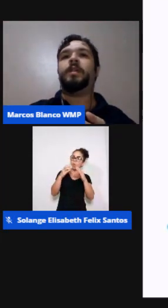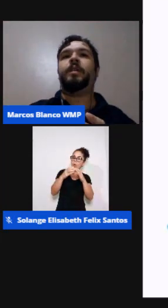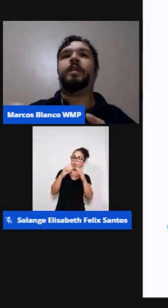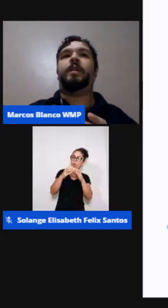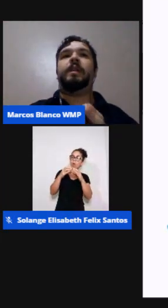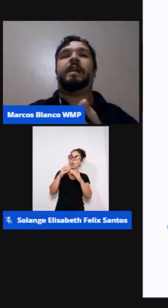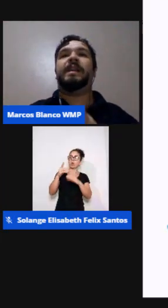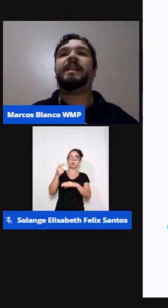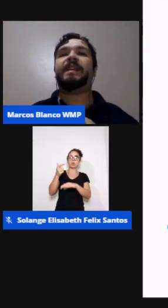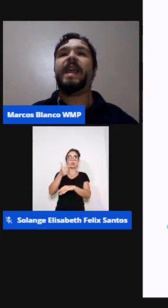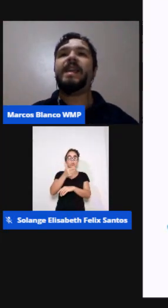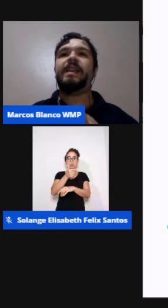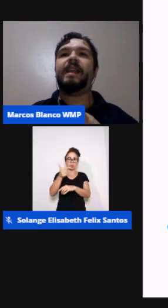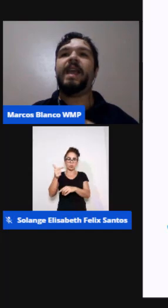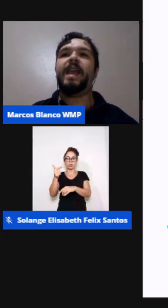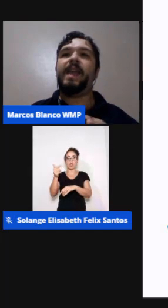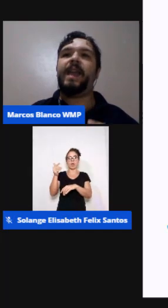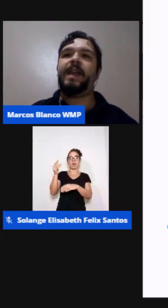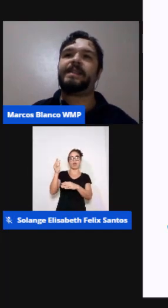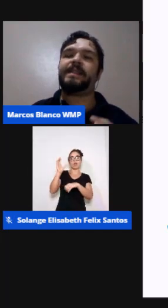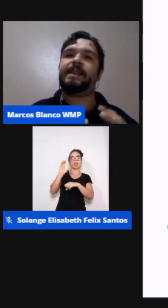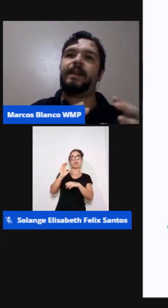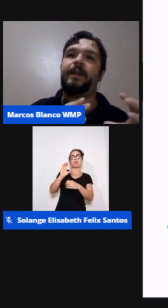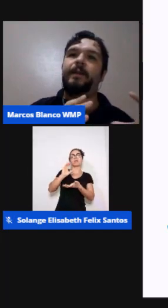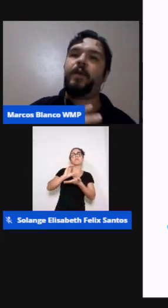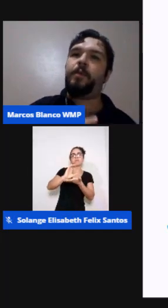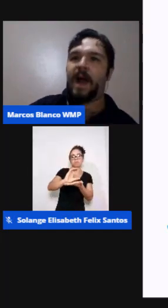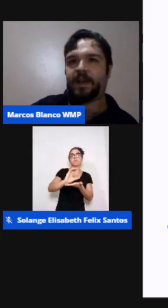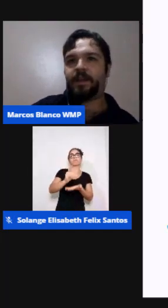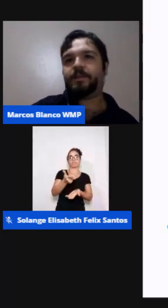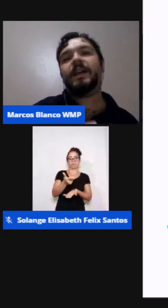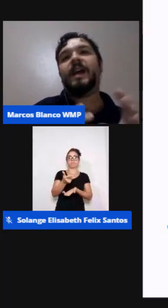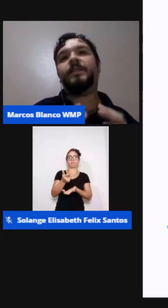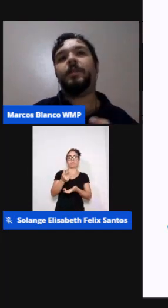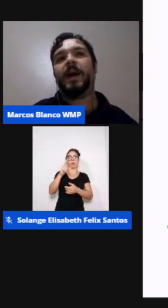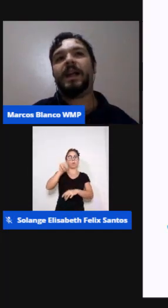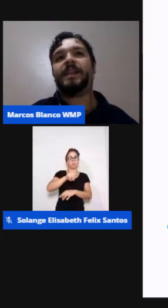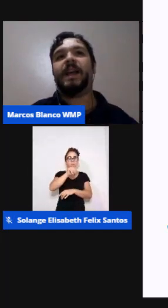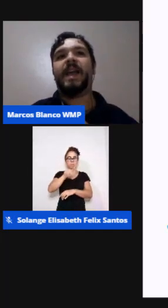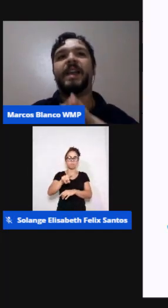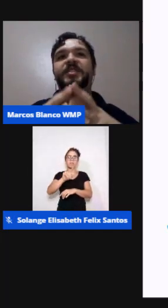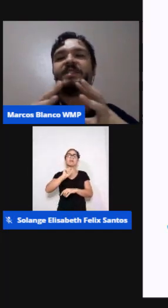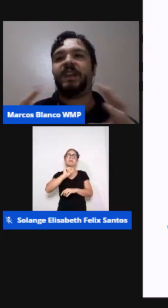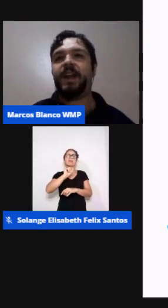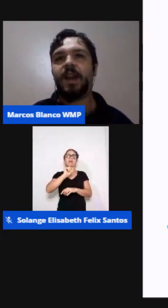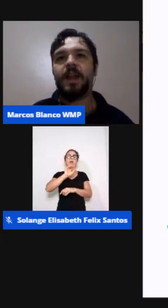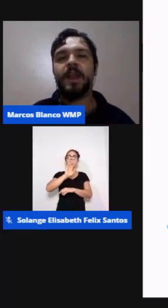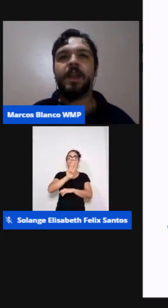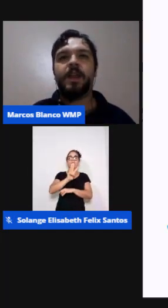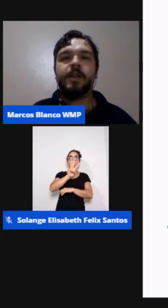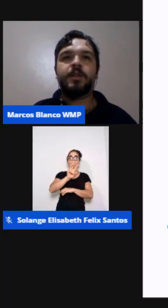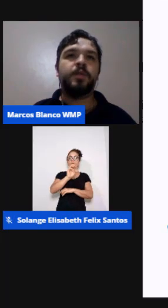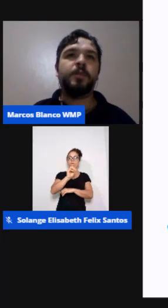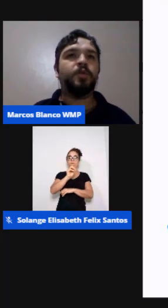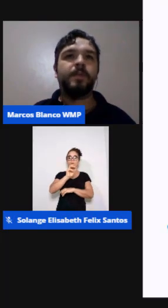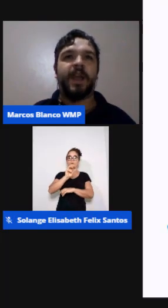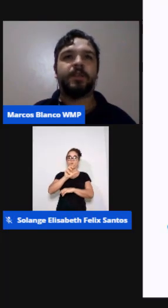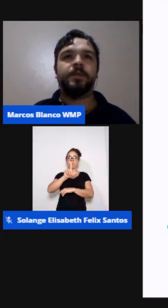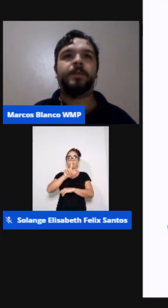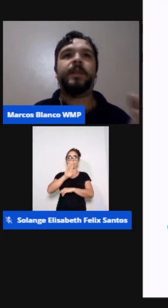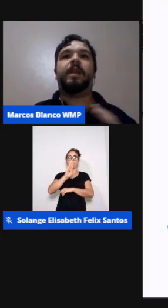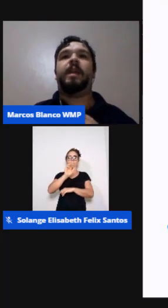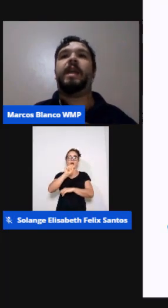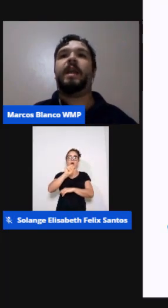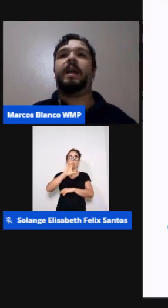mundo. E quem é essa Wolbachia? A Wolbachia é a estrela